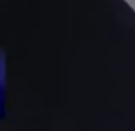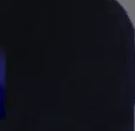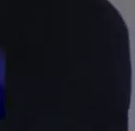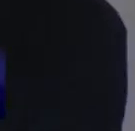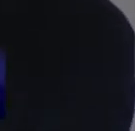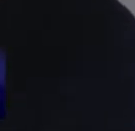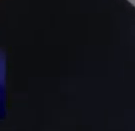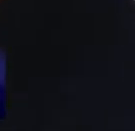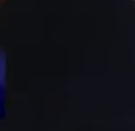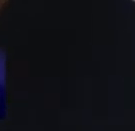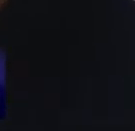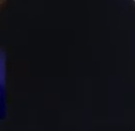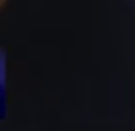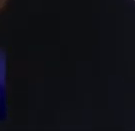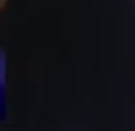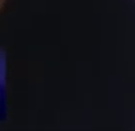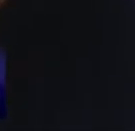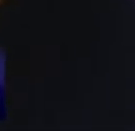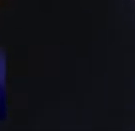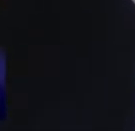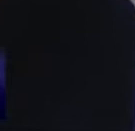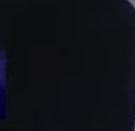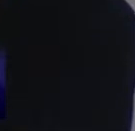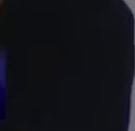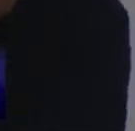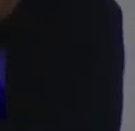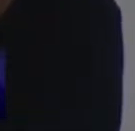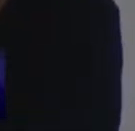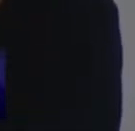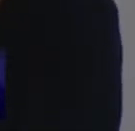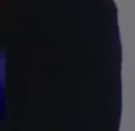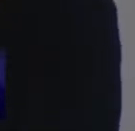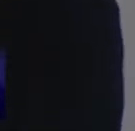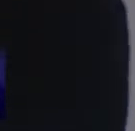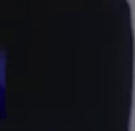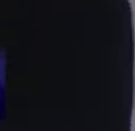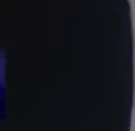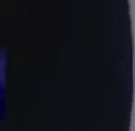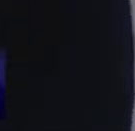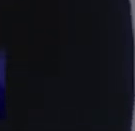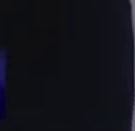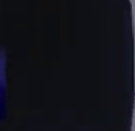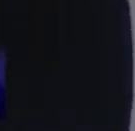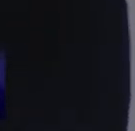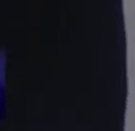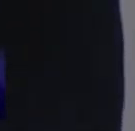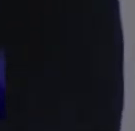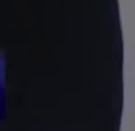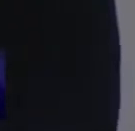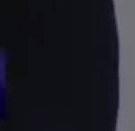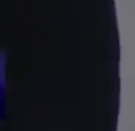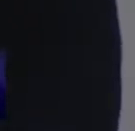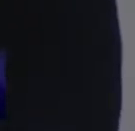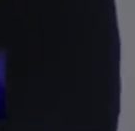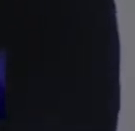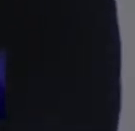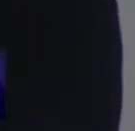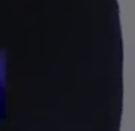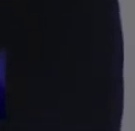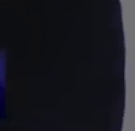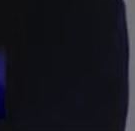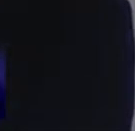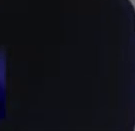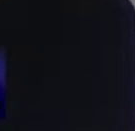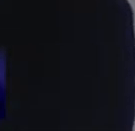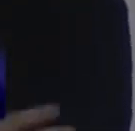atende dessa forma errada, qual é o motivo? Seria a falta de zelo pelo serviço, a falta de